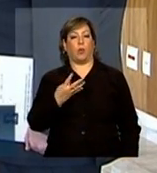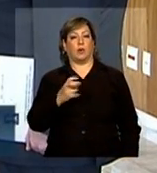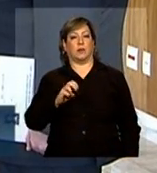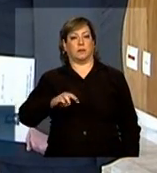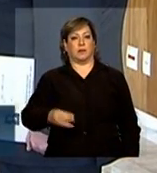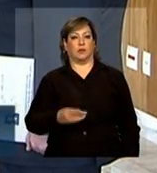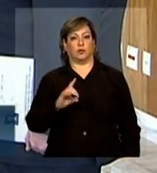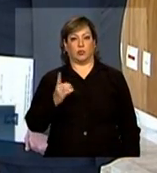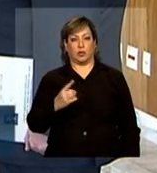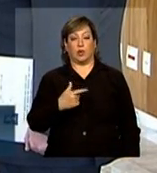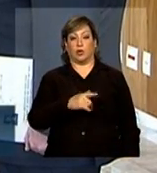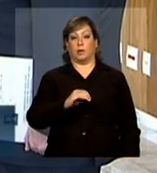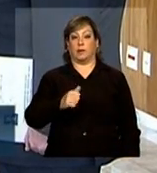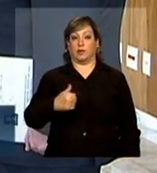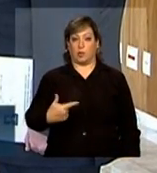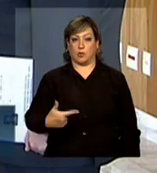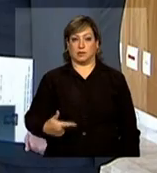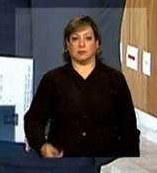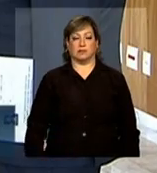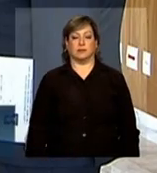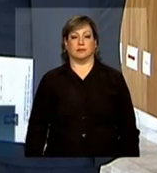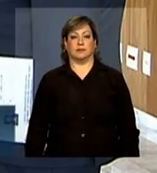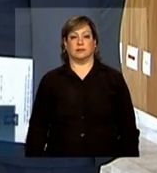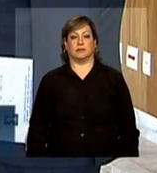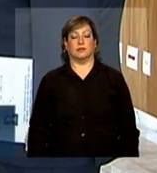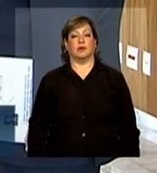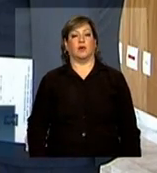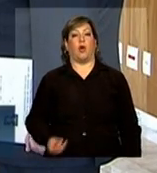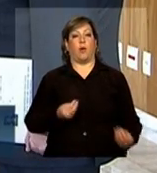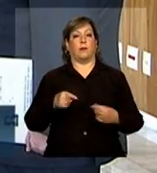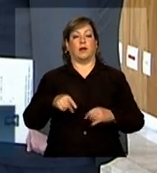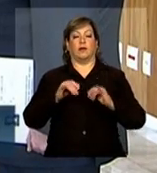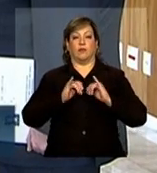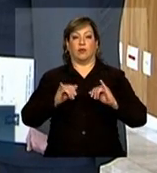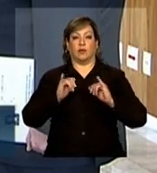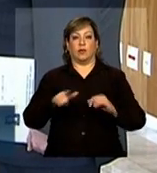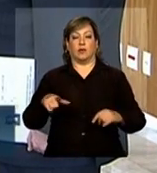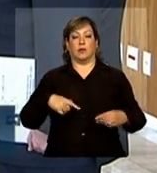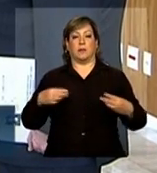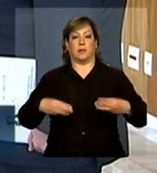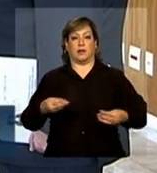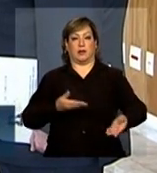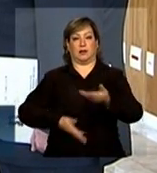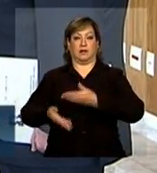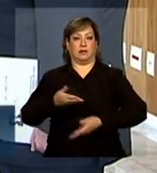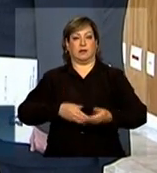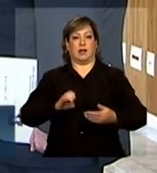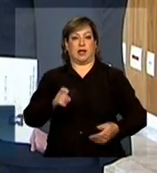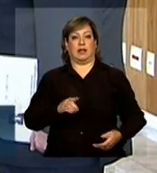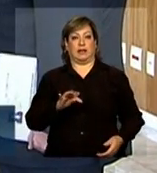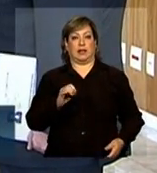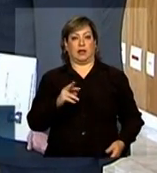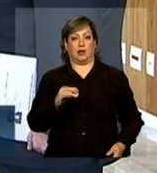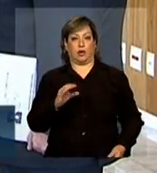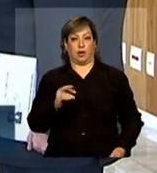em 2012, segundo os dados do Ministério de Relações Exteriores.